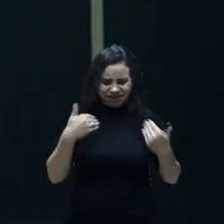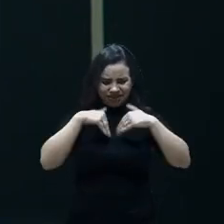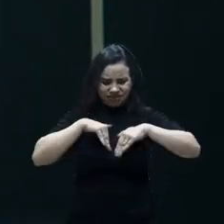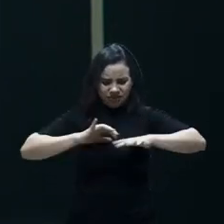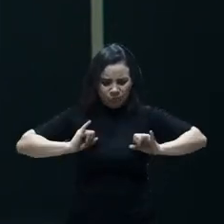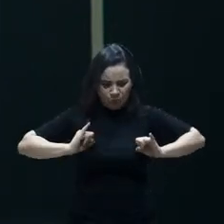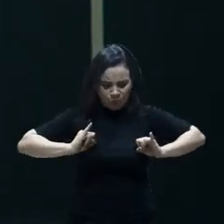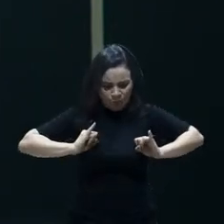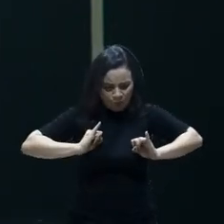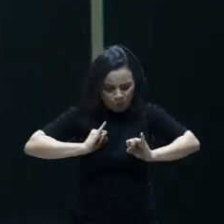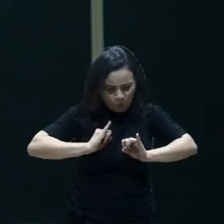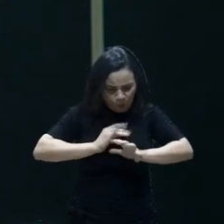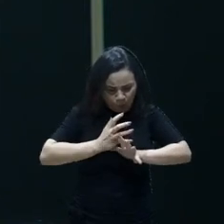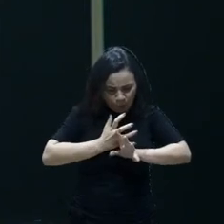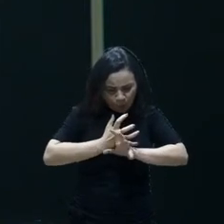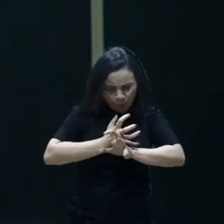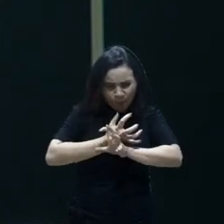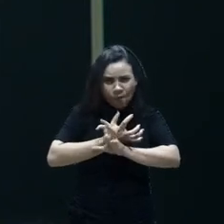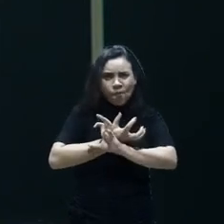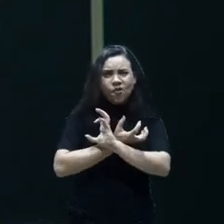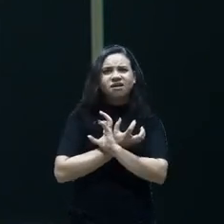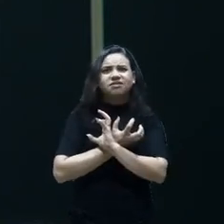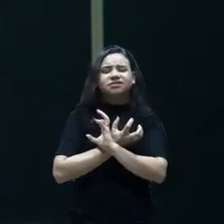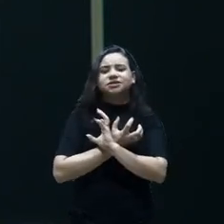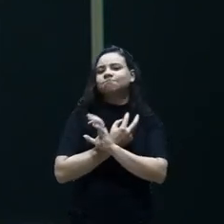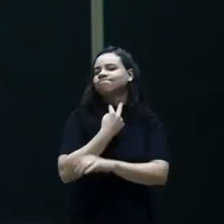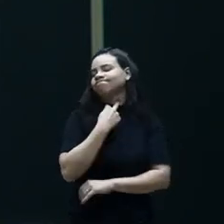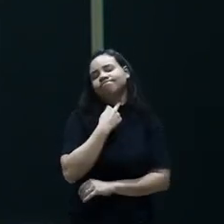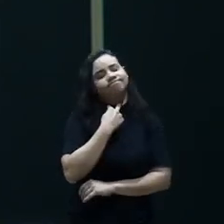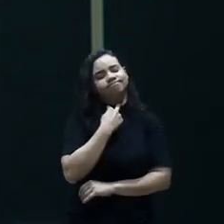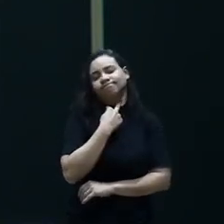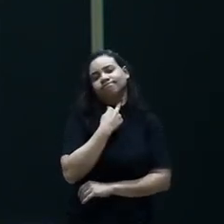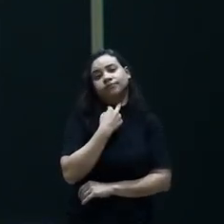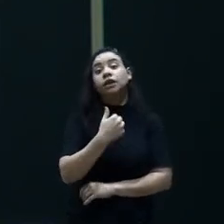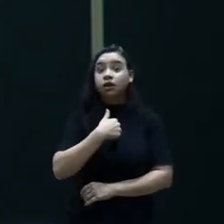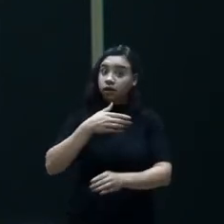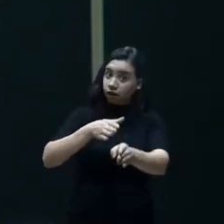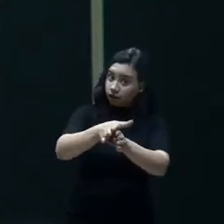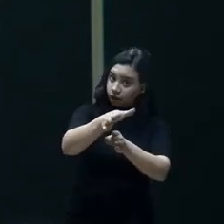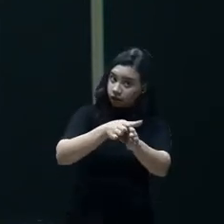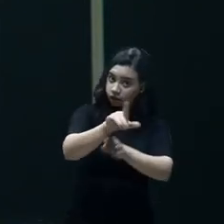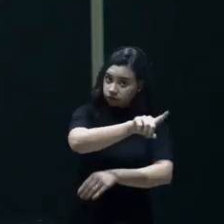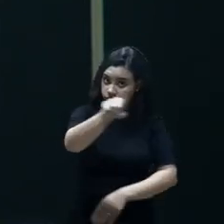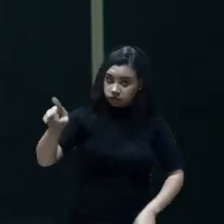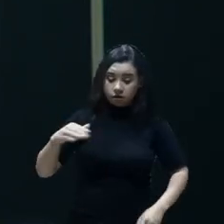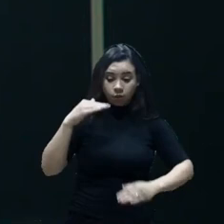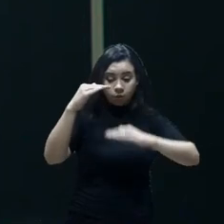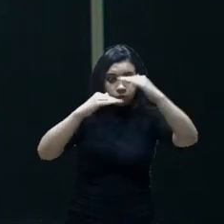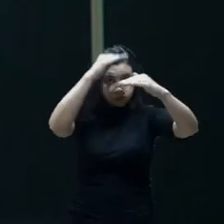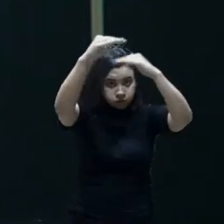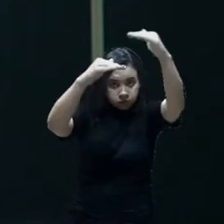sem ter palavra de Deus. Portanto, meu conselho para você: quer crescer?